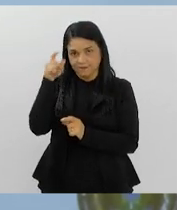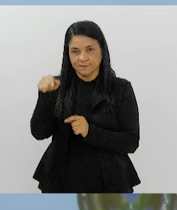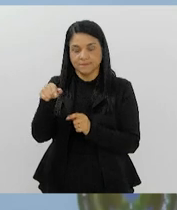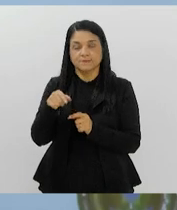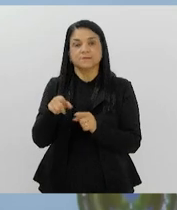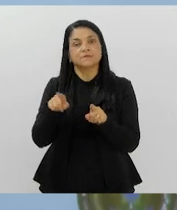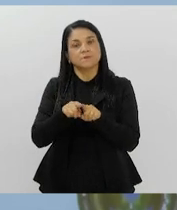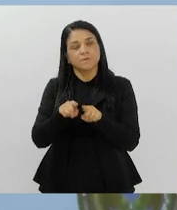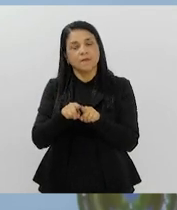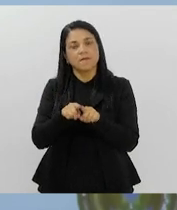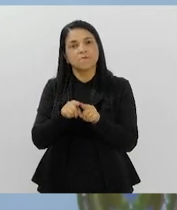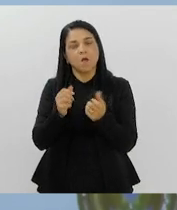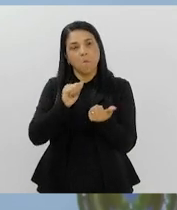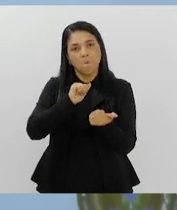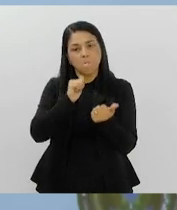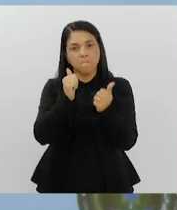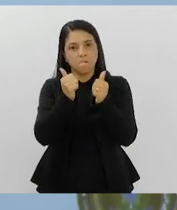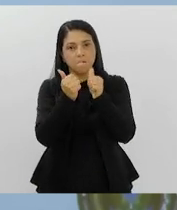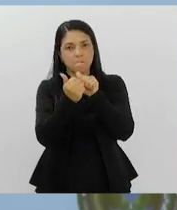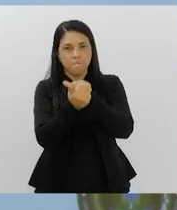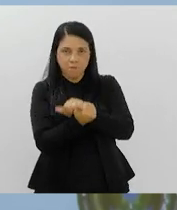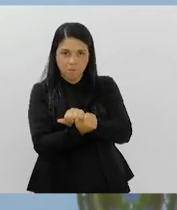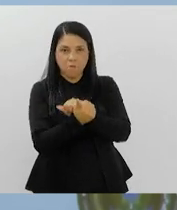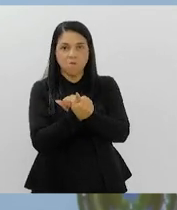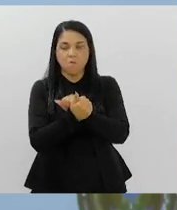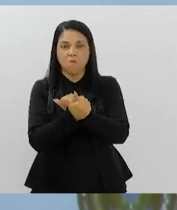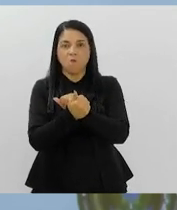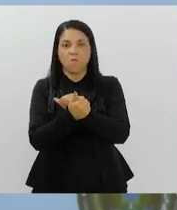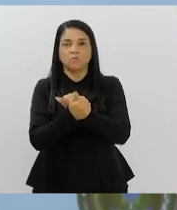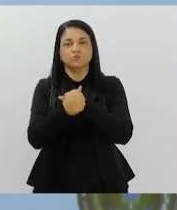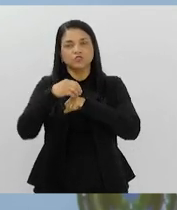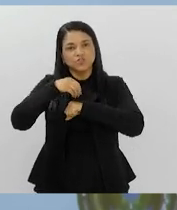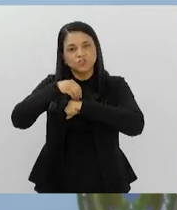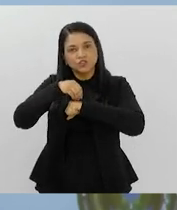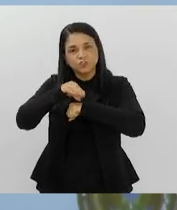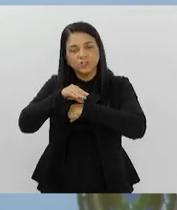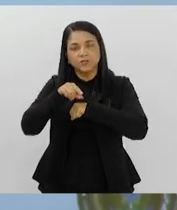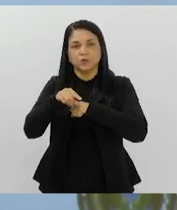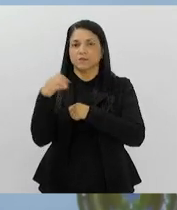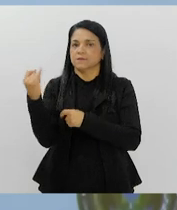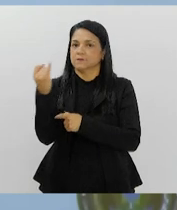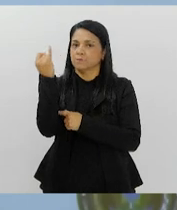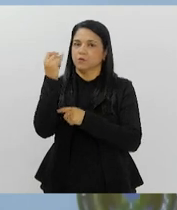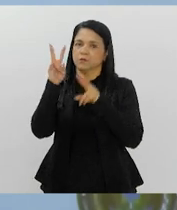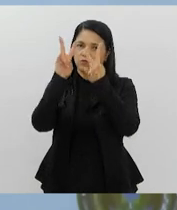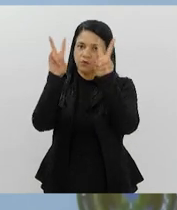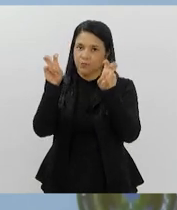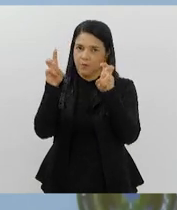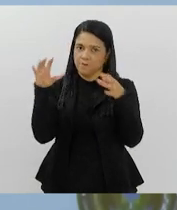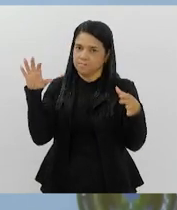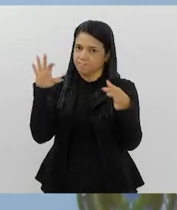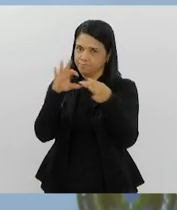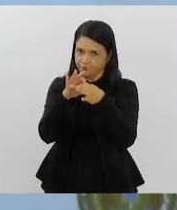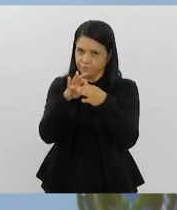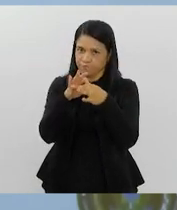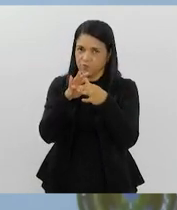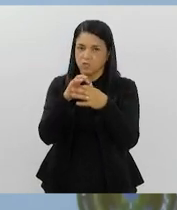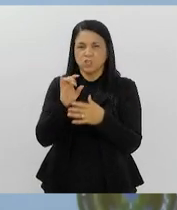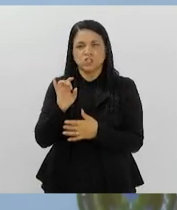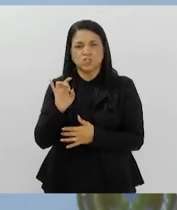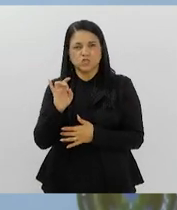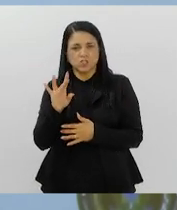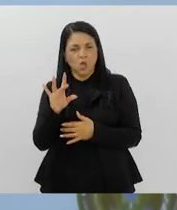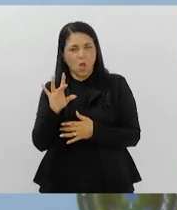uma readequação dos indicadores relevantes para o tema, que a gente não seja apenas capaz